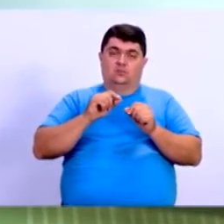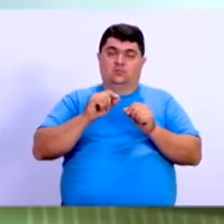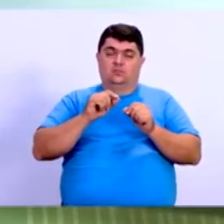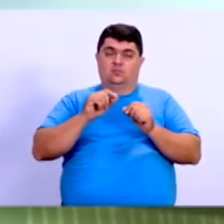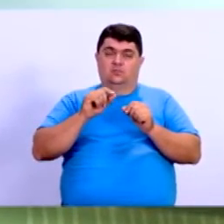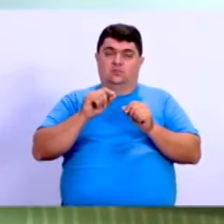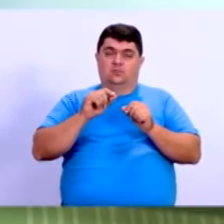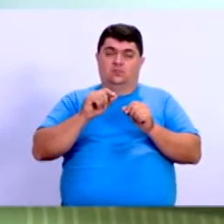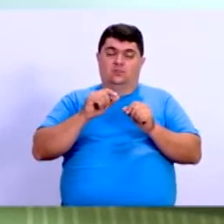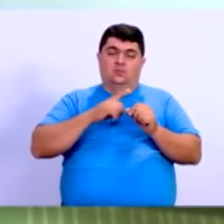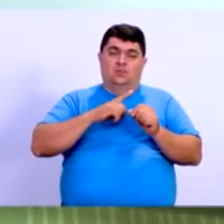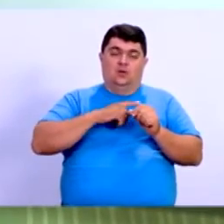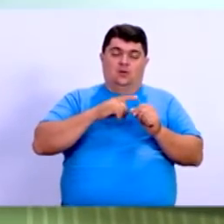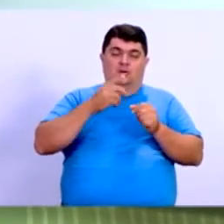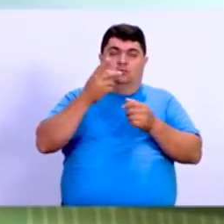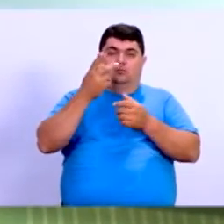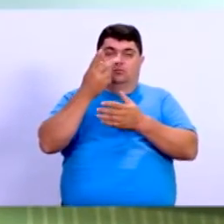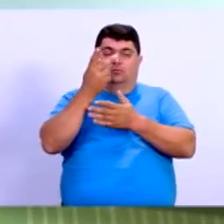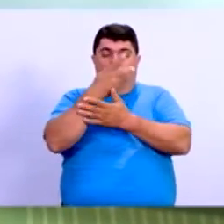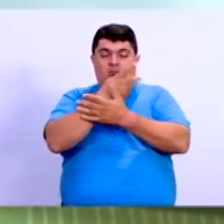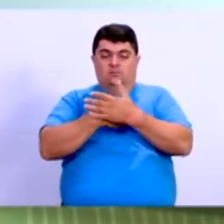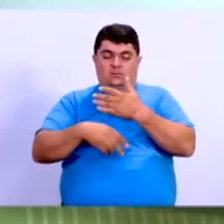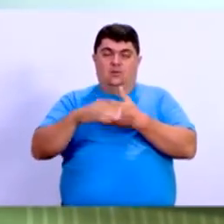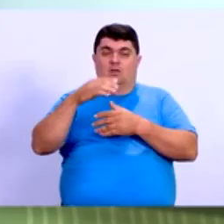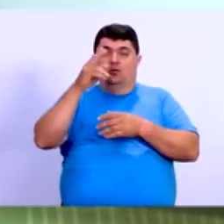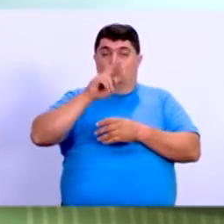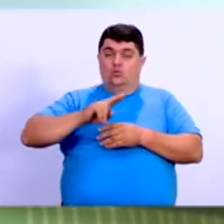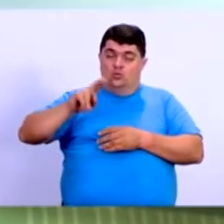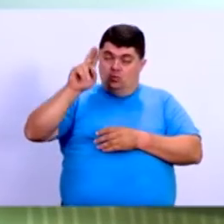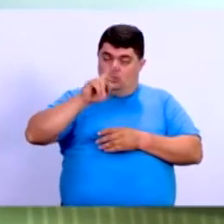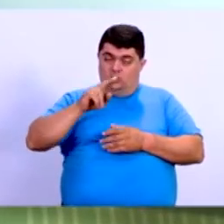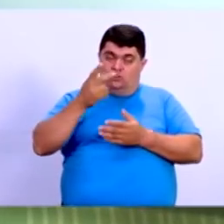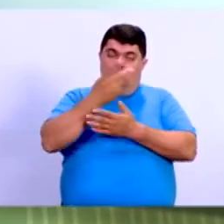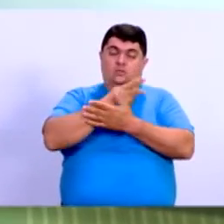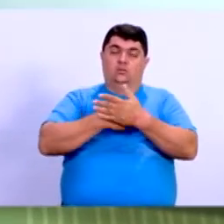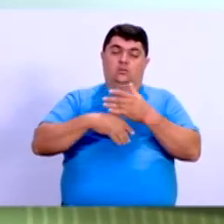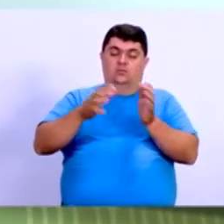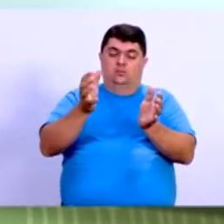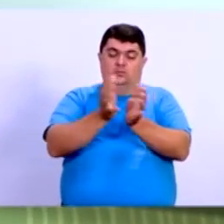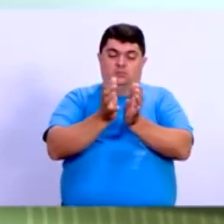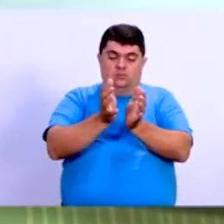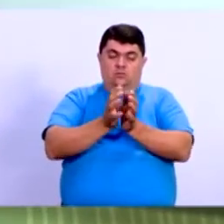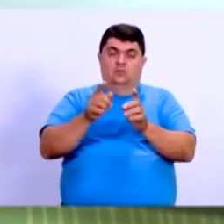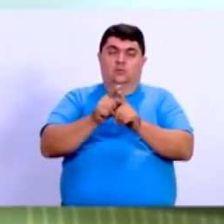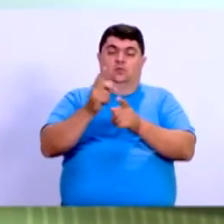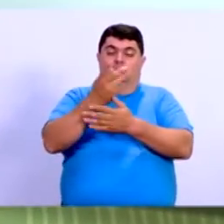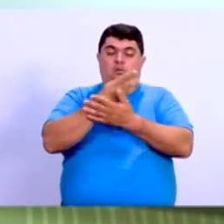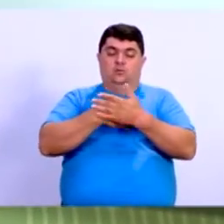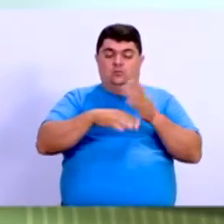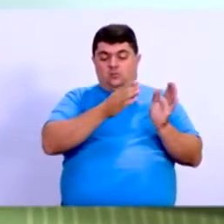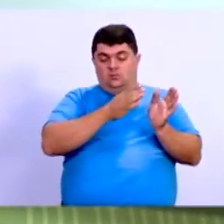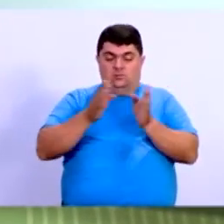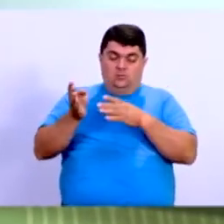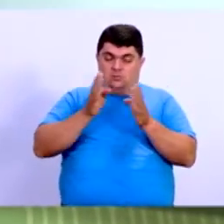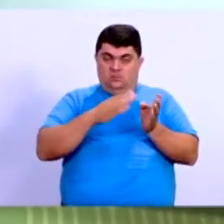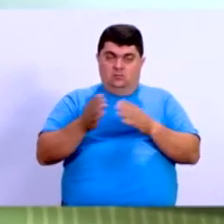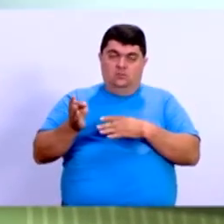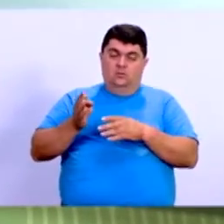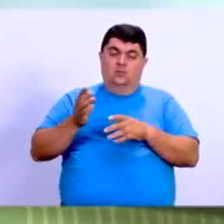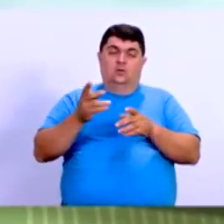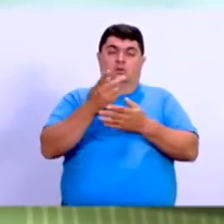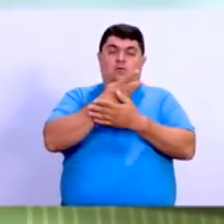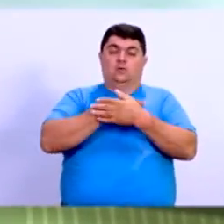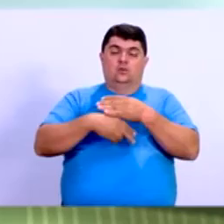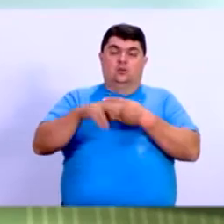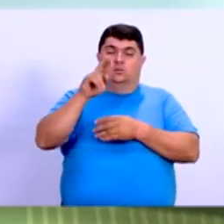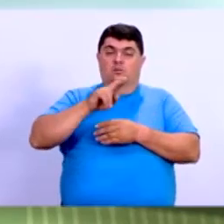famosos 3 diagramas. O de caso de uso, o diagrama de classes e o diagrama de sequência. O diagrama de caso de